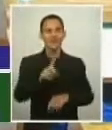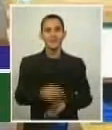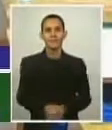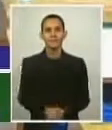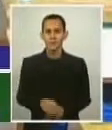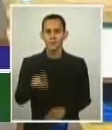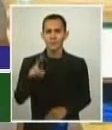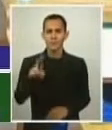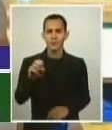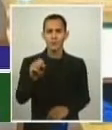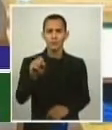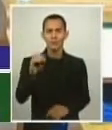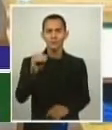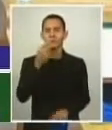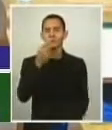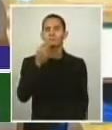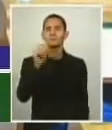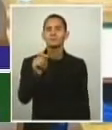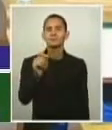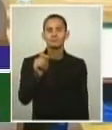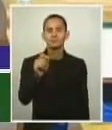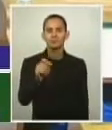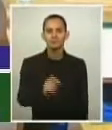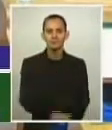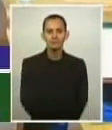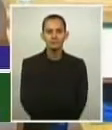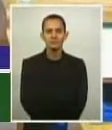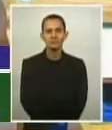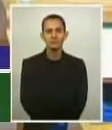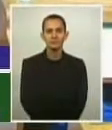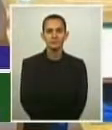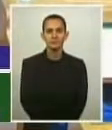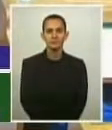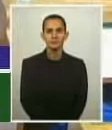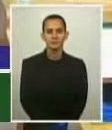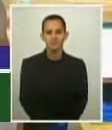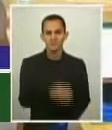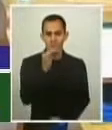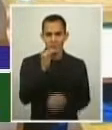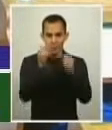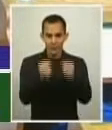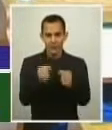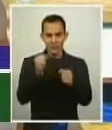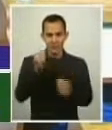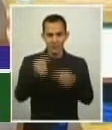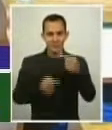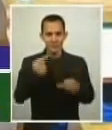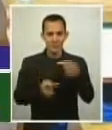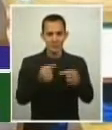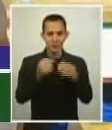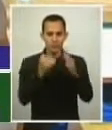e o sustentava a ideia é de que aquele poder político